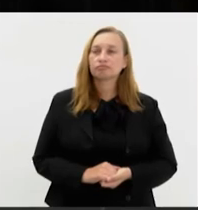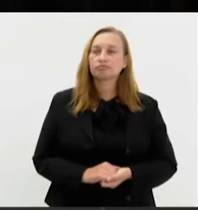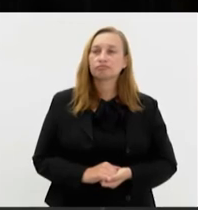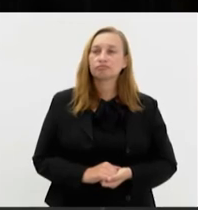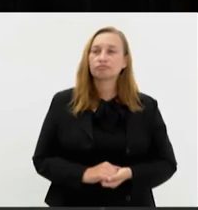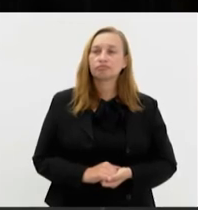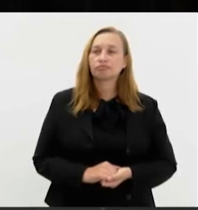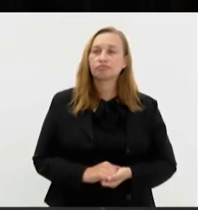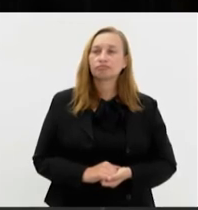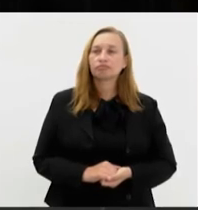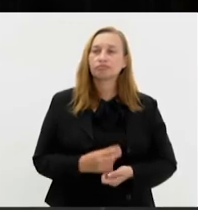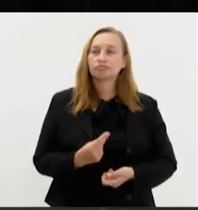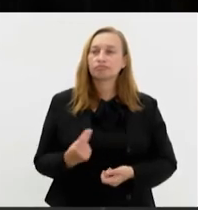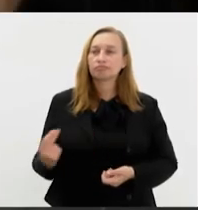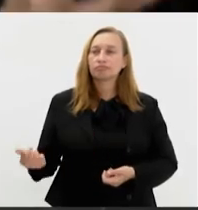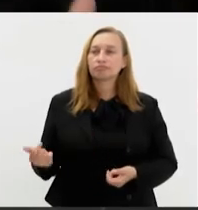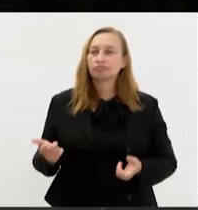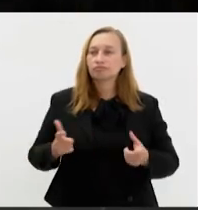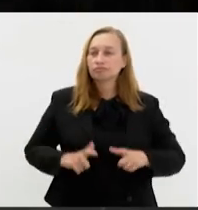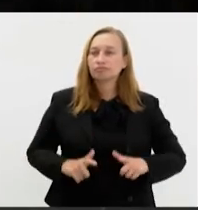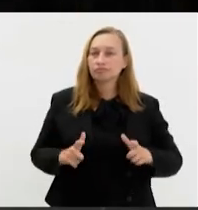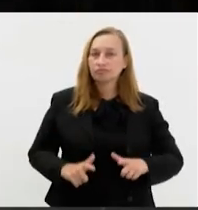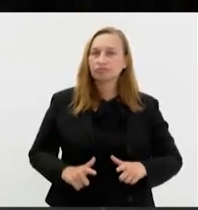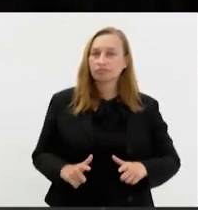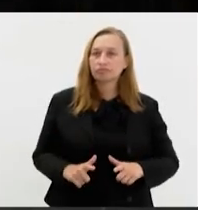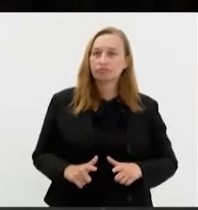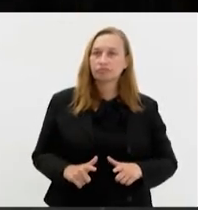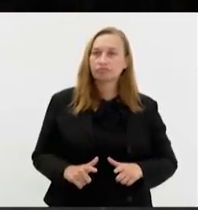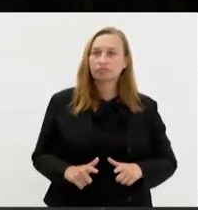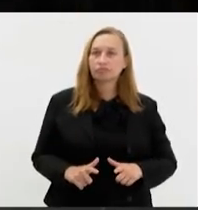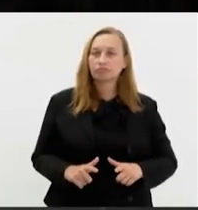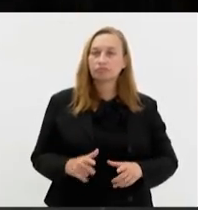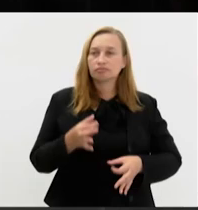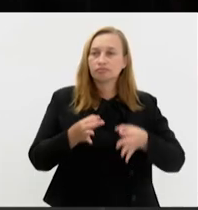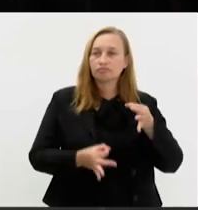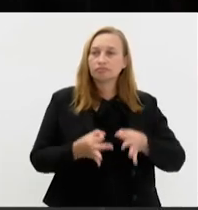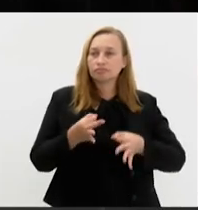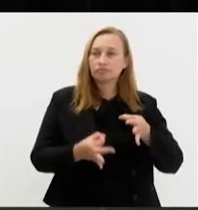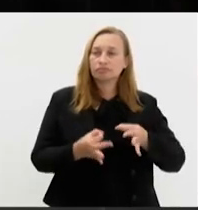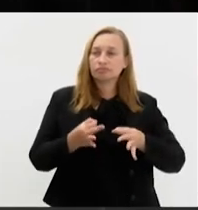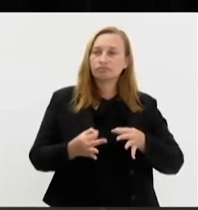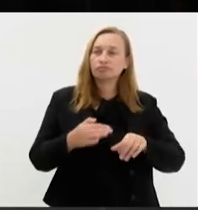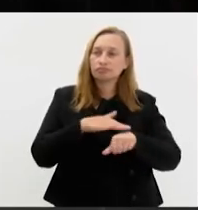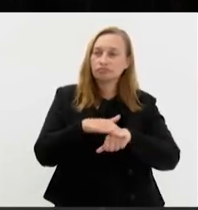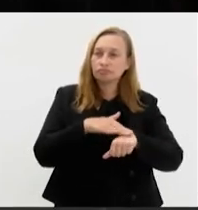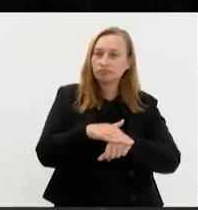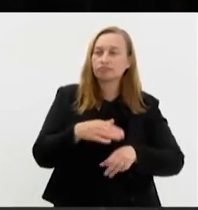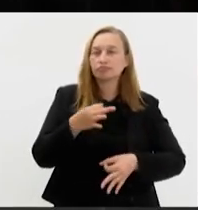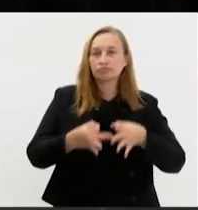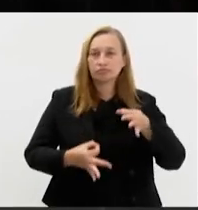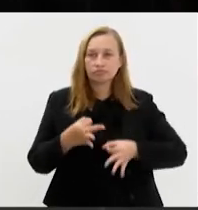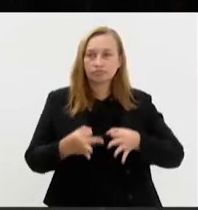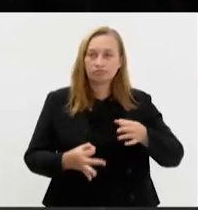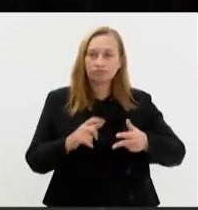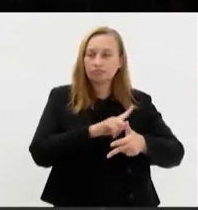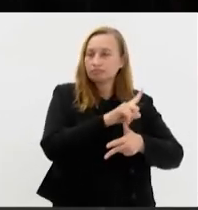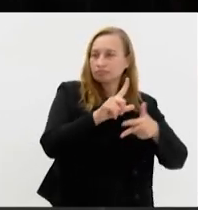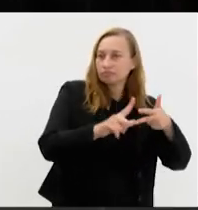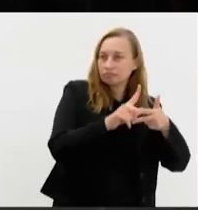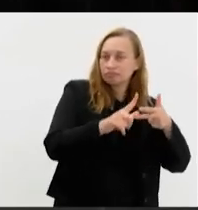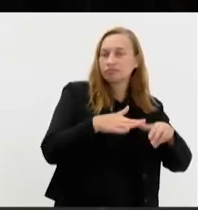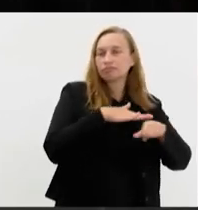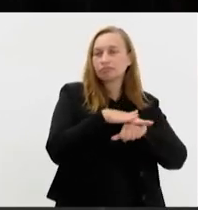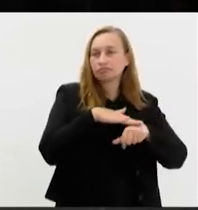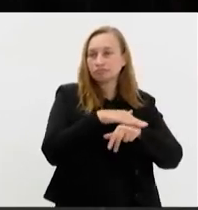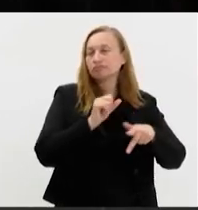naquela zona comum que o judiciário fala pro Judiciário legislativo fala pro legislativo e cada um fica com